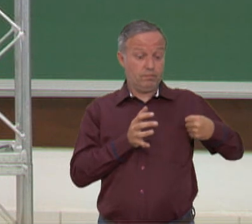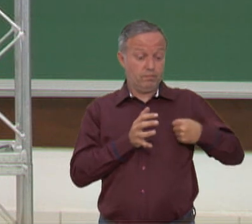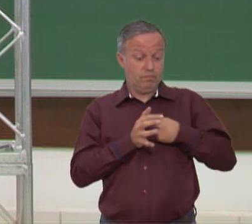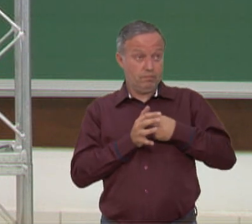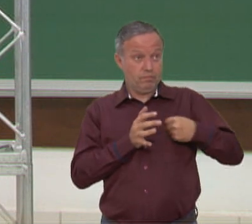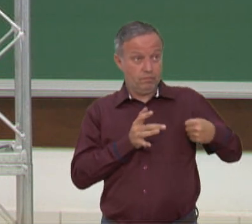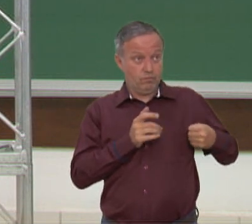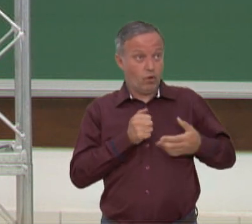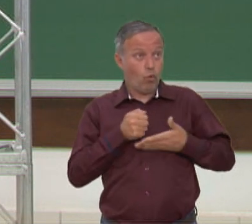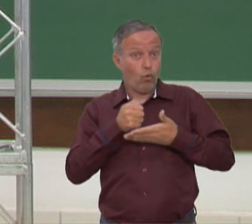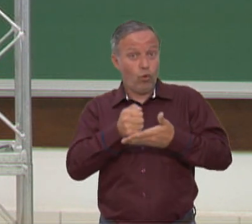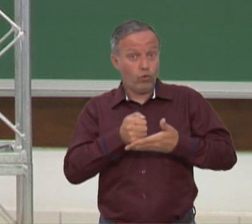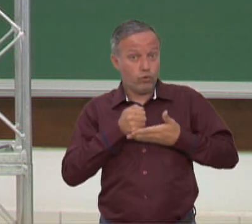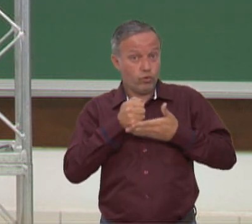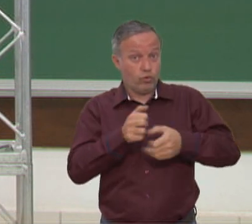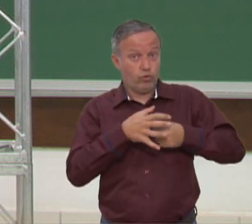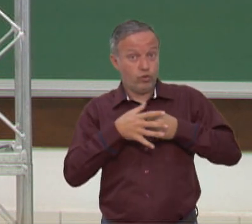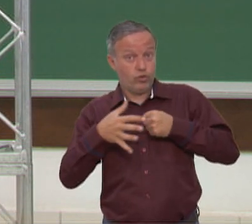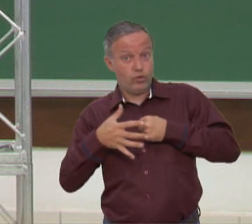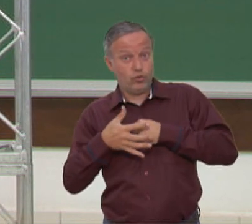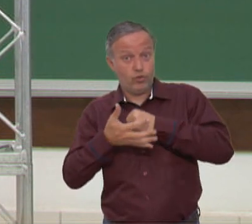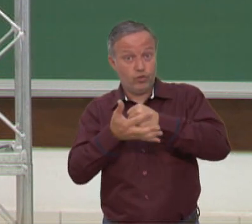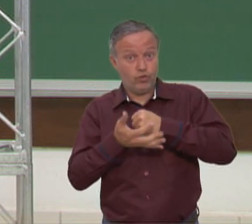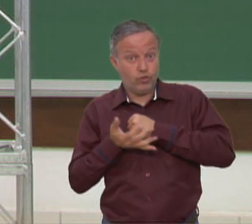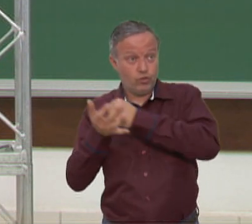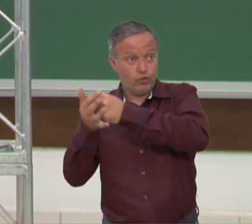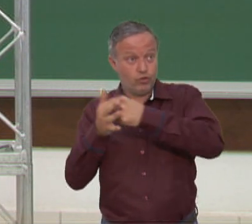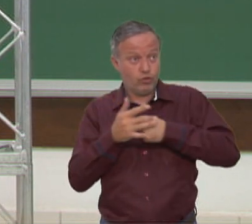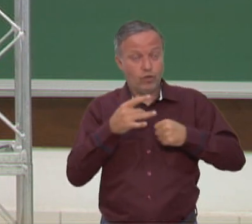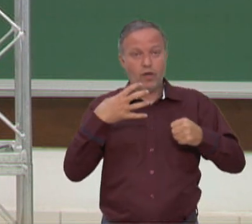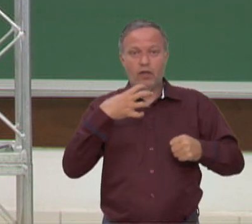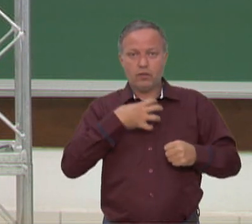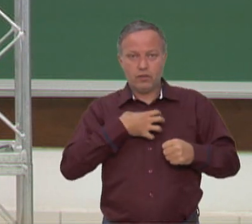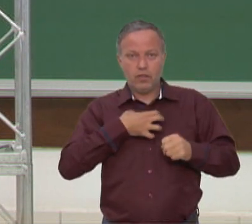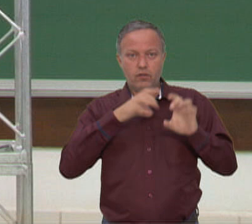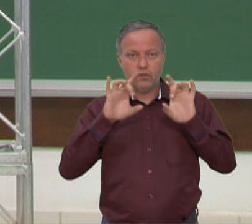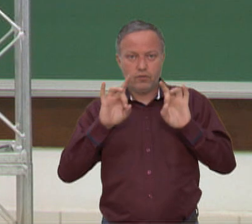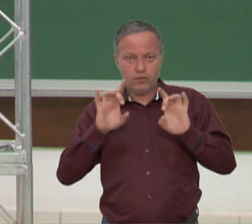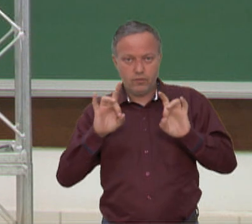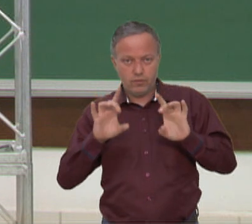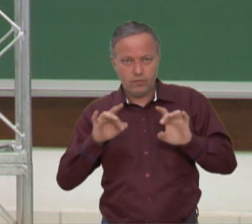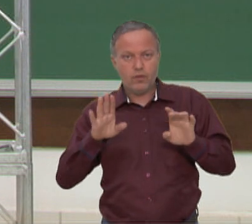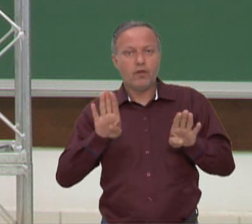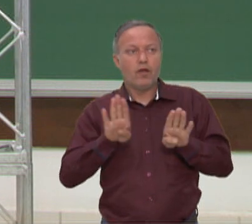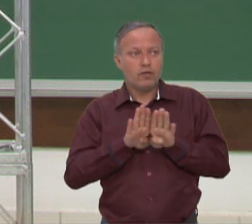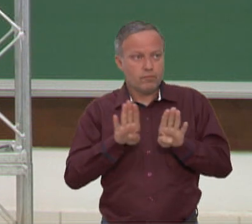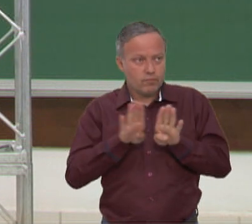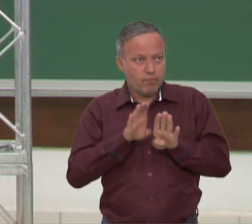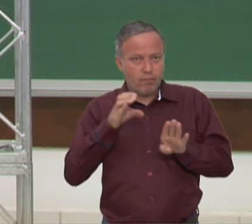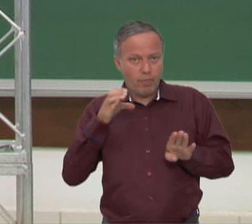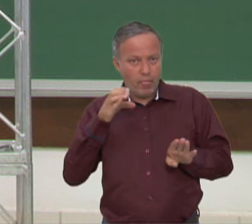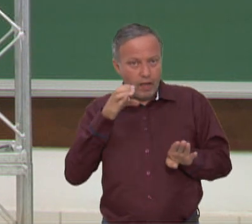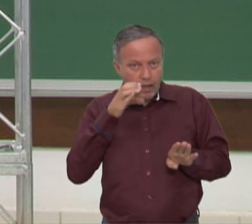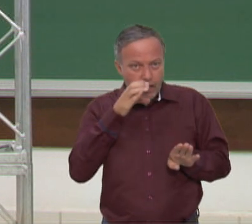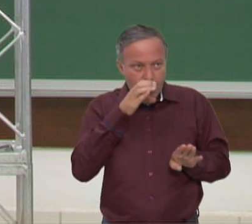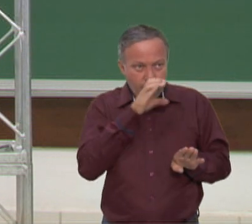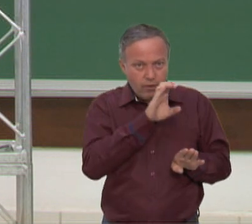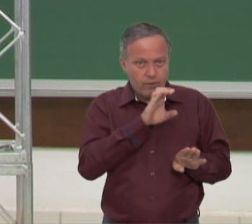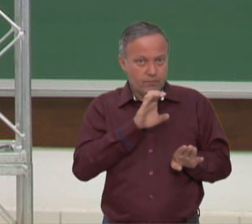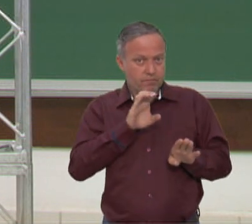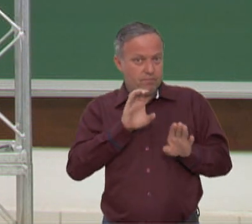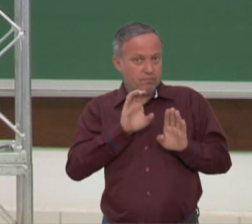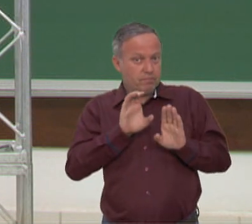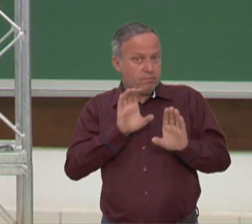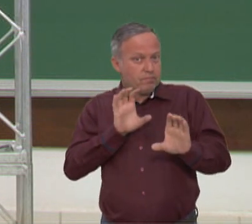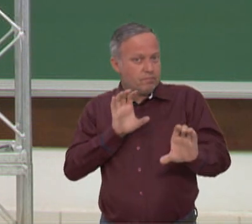condutores térmicos, calor específico ou calor sensível e também a ideia de calor latente, ok? Então, assim,